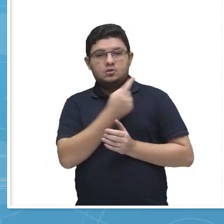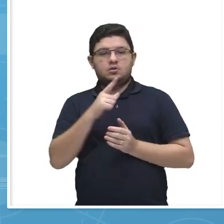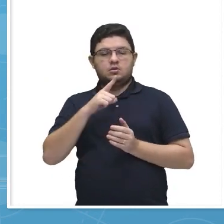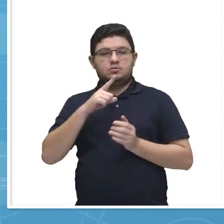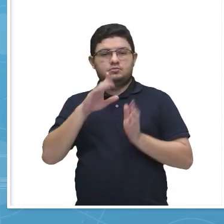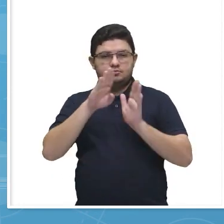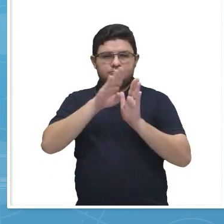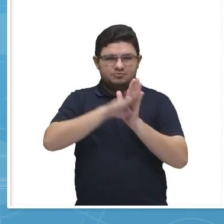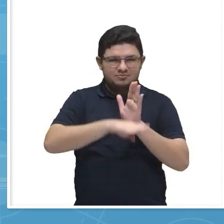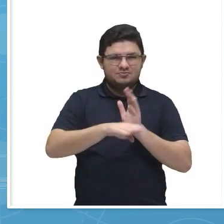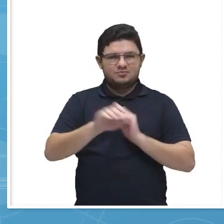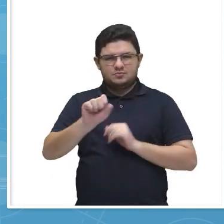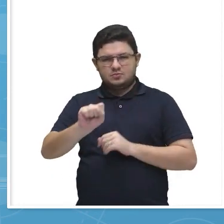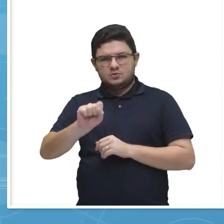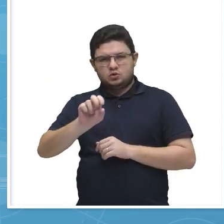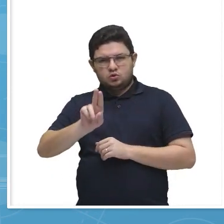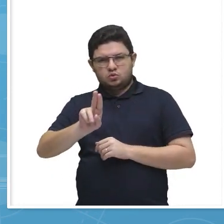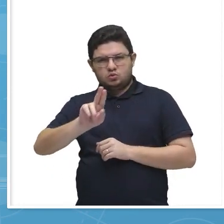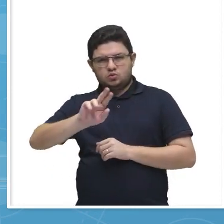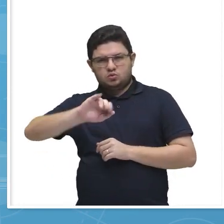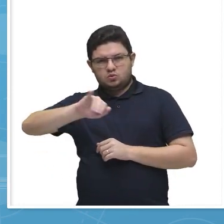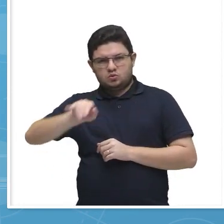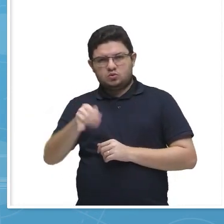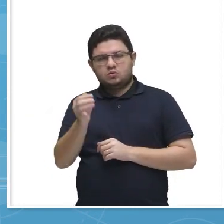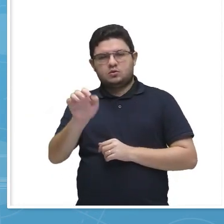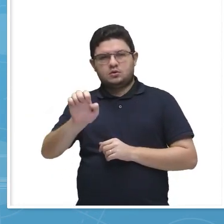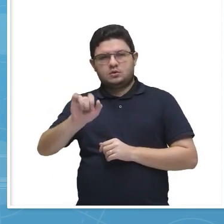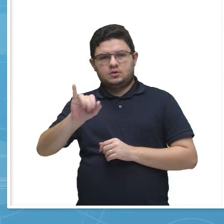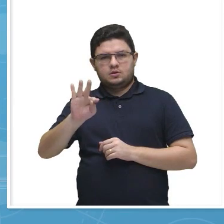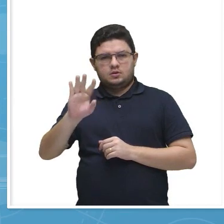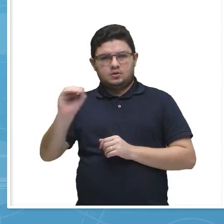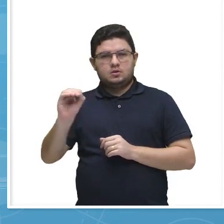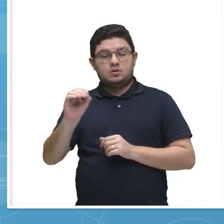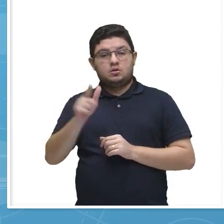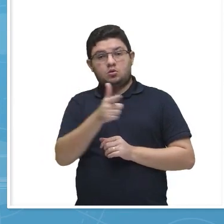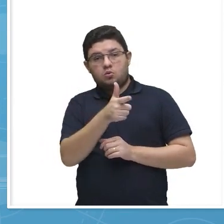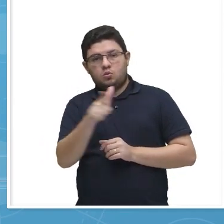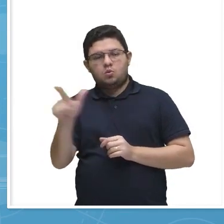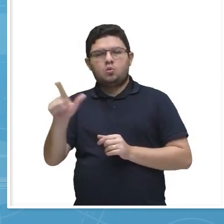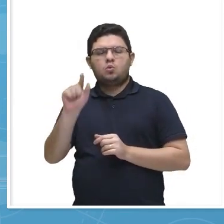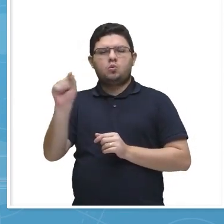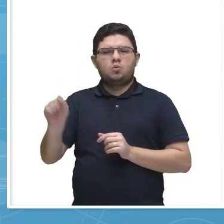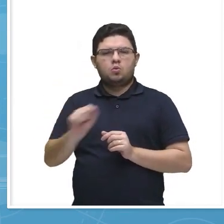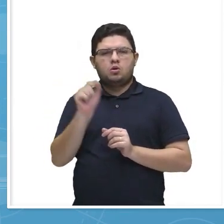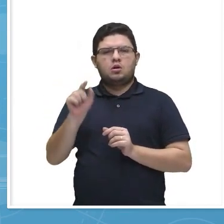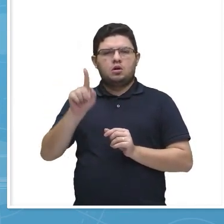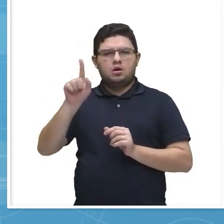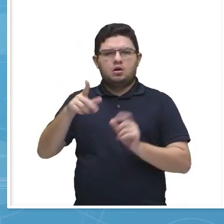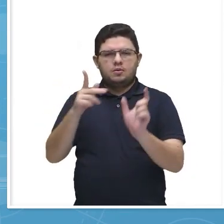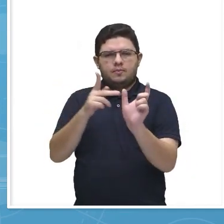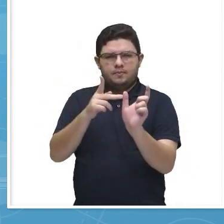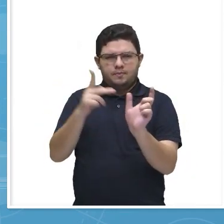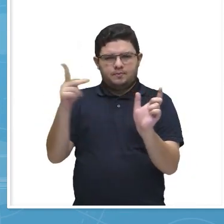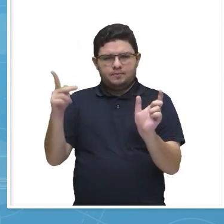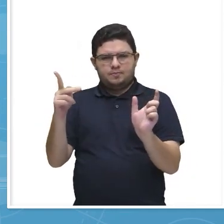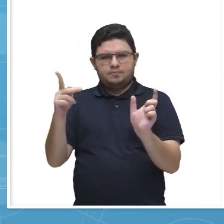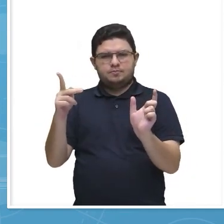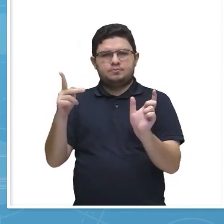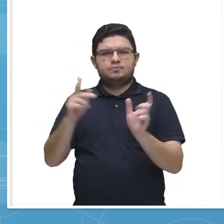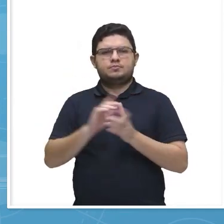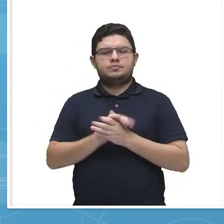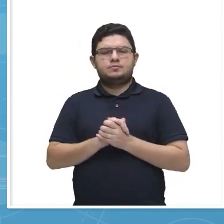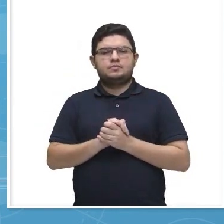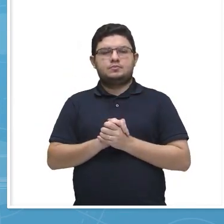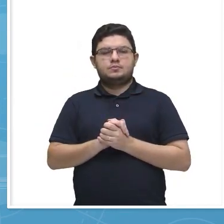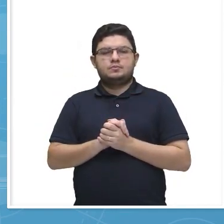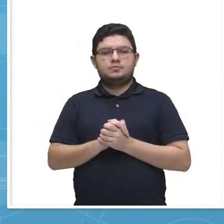da oração é o que chamamos de predicado. É o que falamos sobre o sujeito, sobre aquele ser que